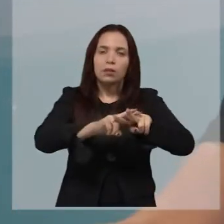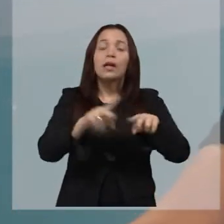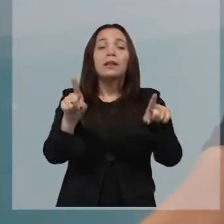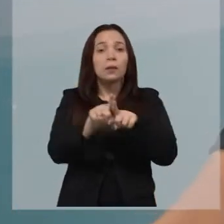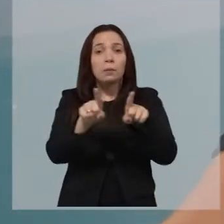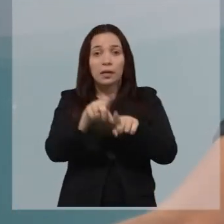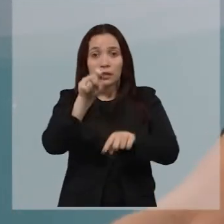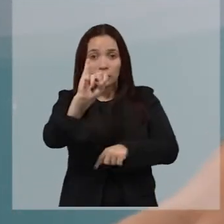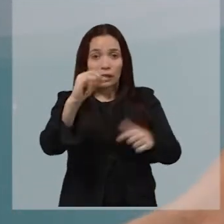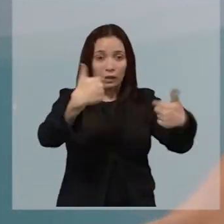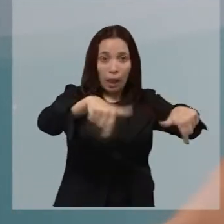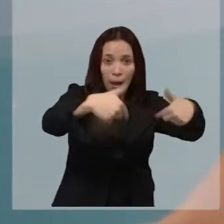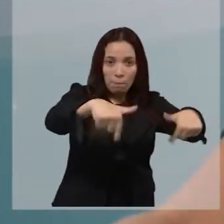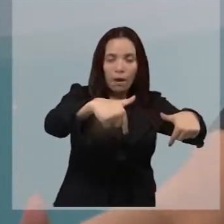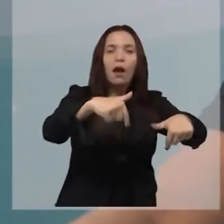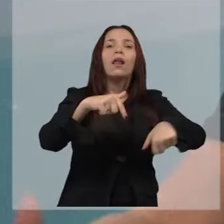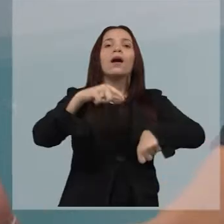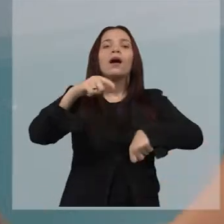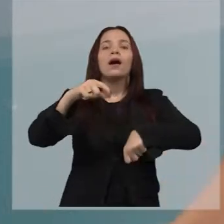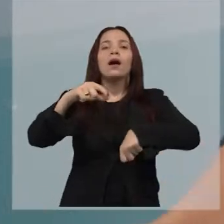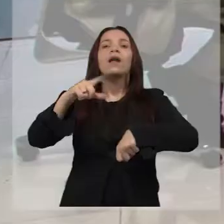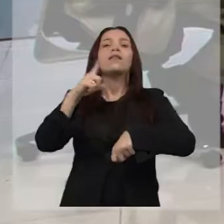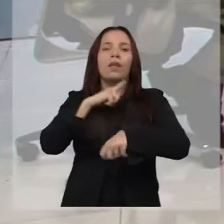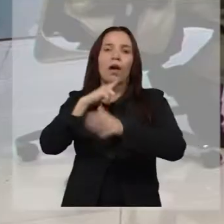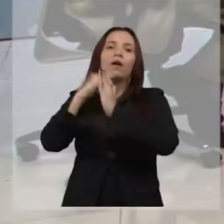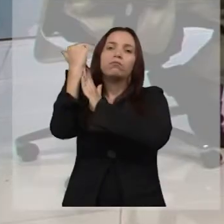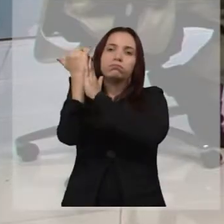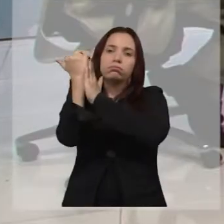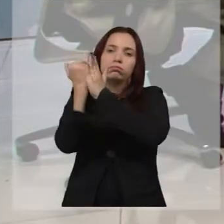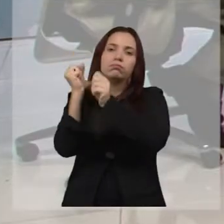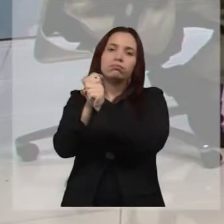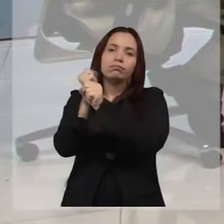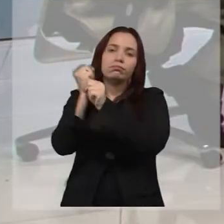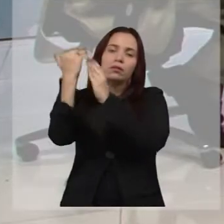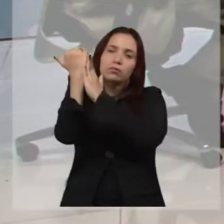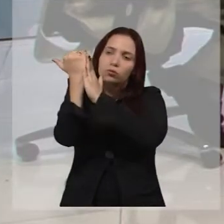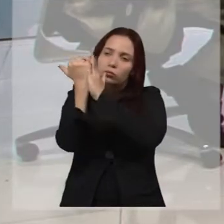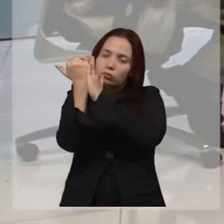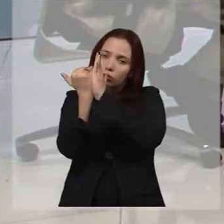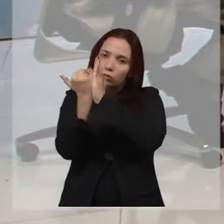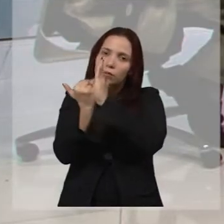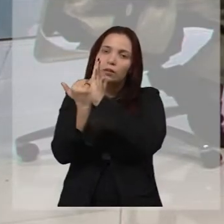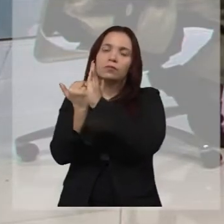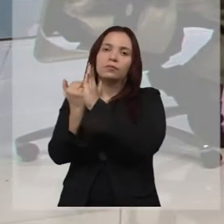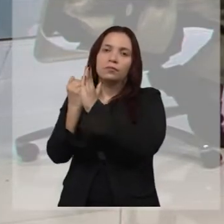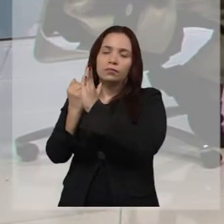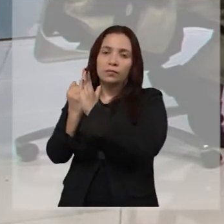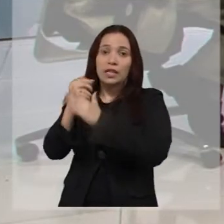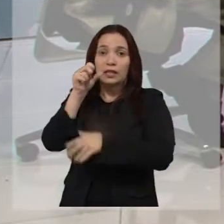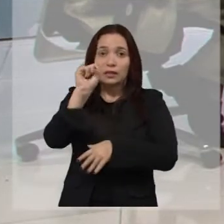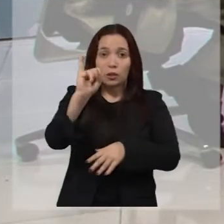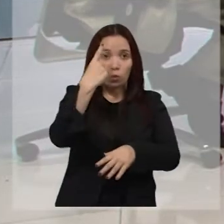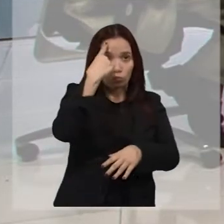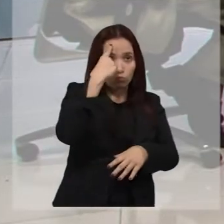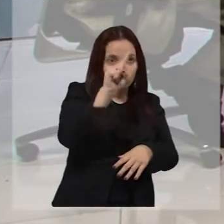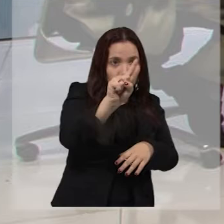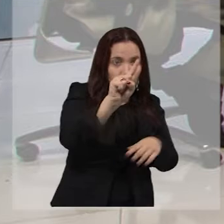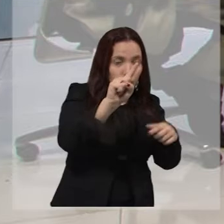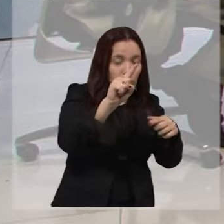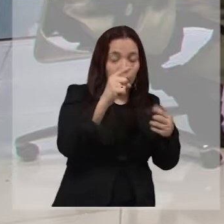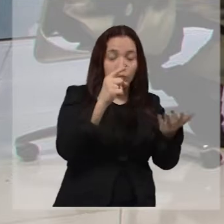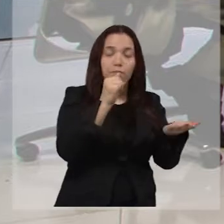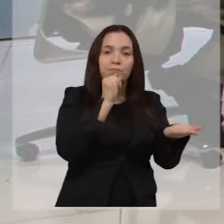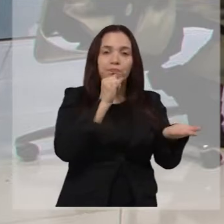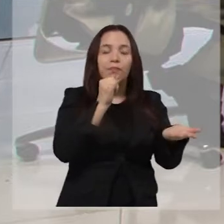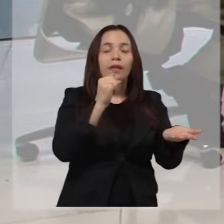de obra executada na unidade, da atividade, e tem a mão de pena do projeto Livre Aberto também. A remissão de pena é a diminuição da pena por cada dia trabalhado, né? A